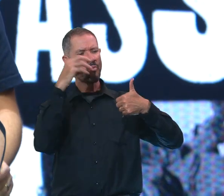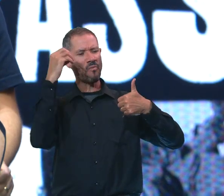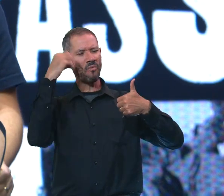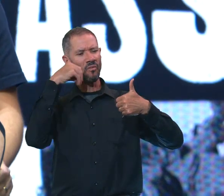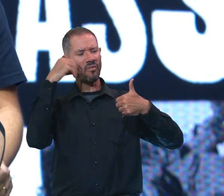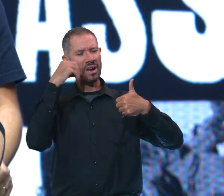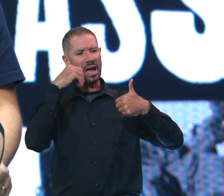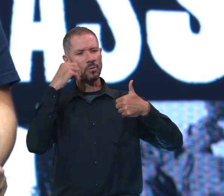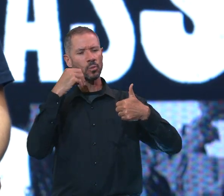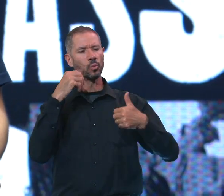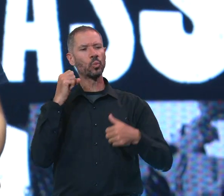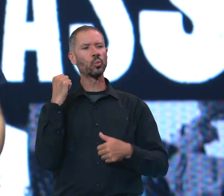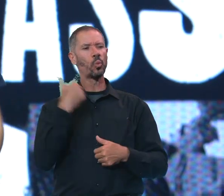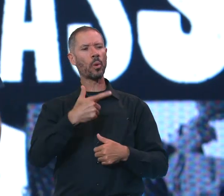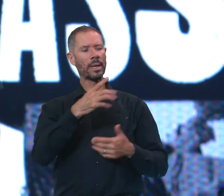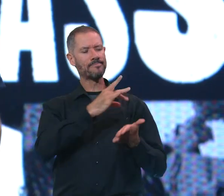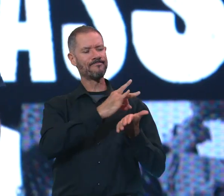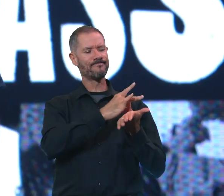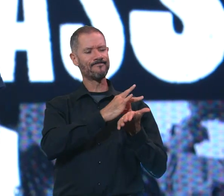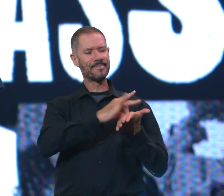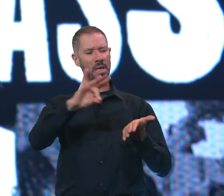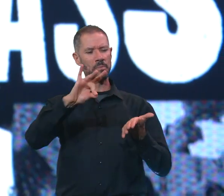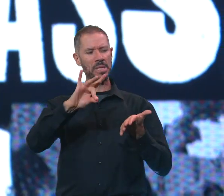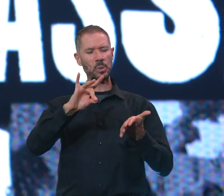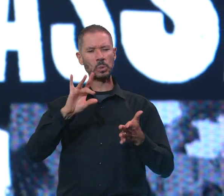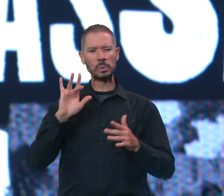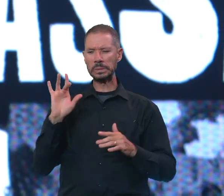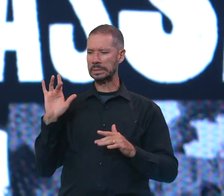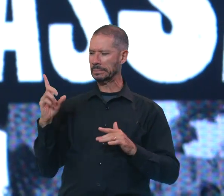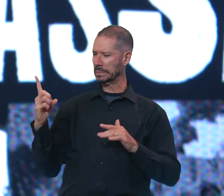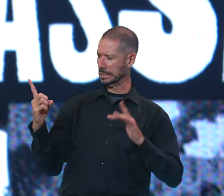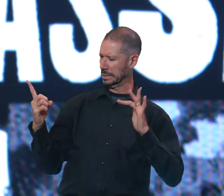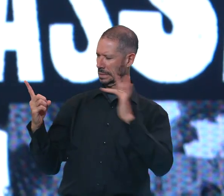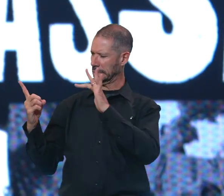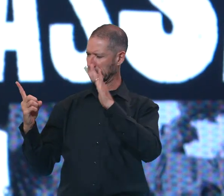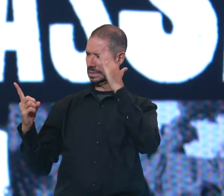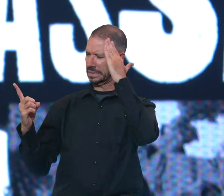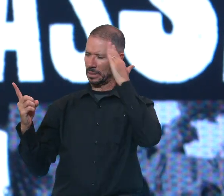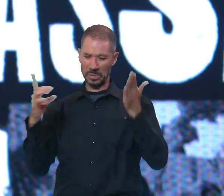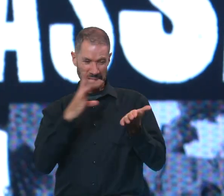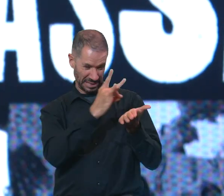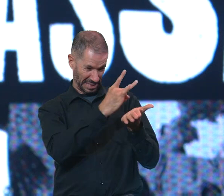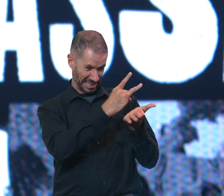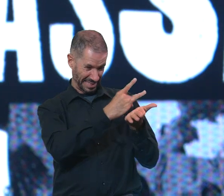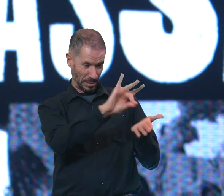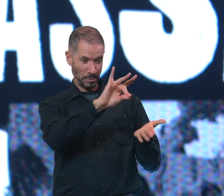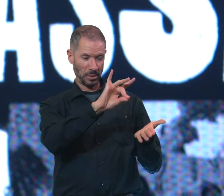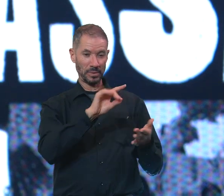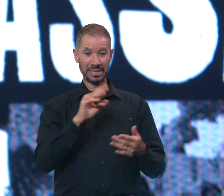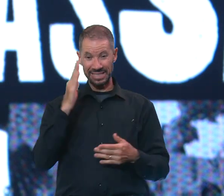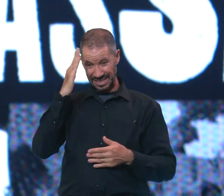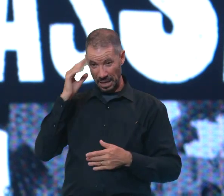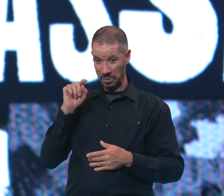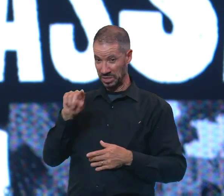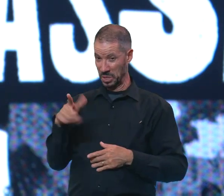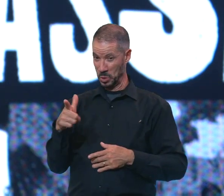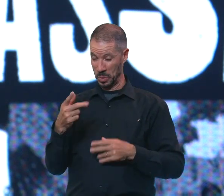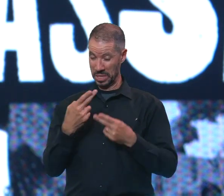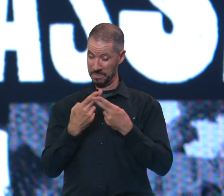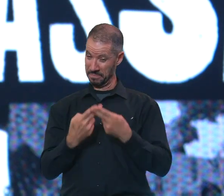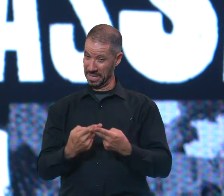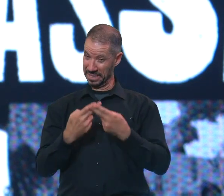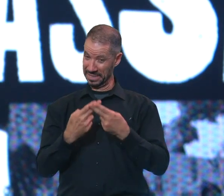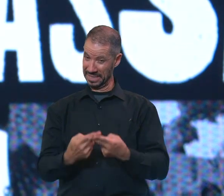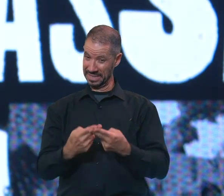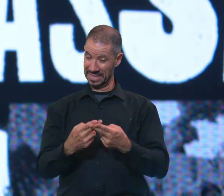inimigo. Ele sabe apertar onde dói. Ele sabe que você não tem tanta paciência assim. Ele sabe